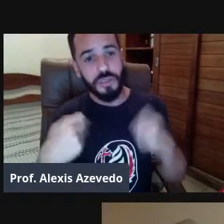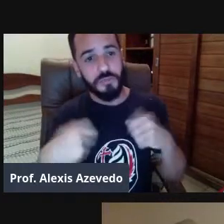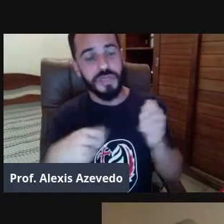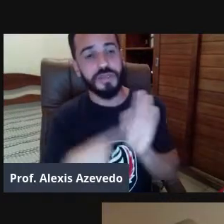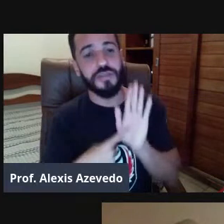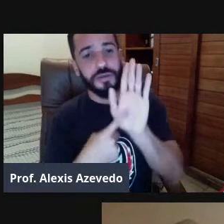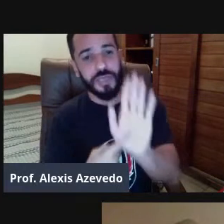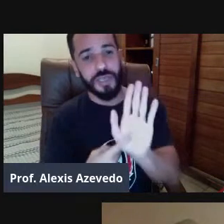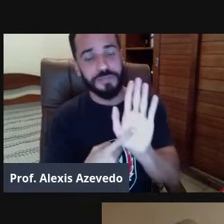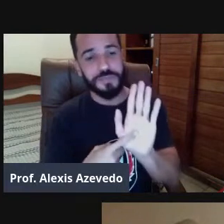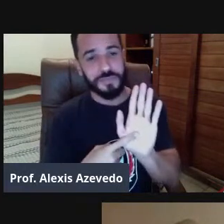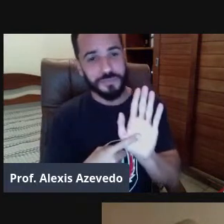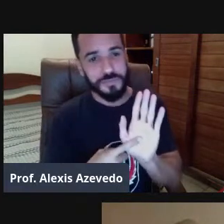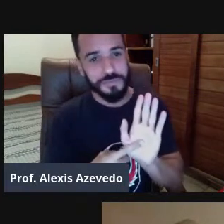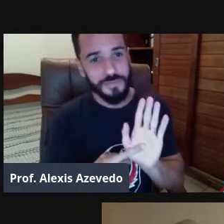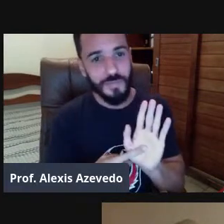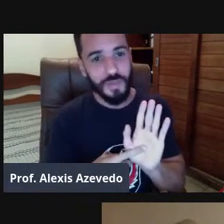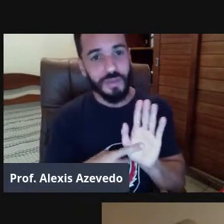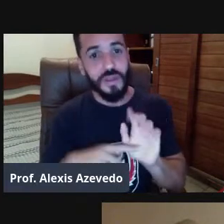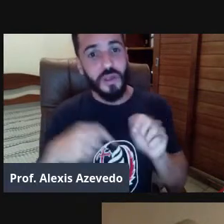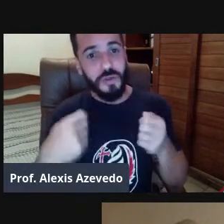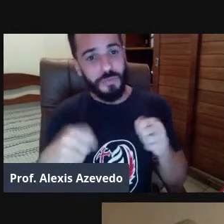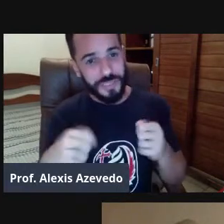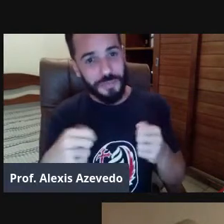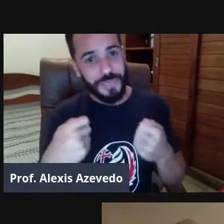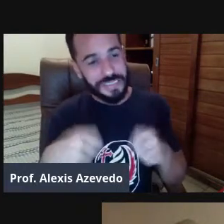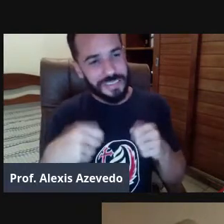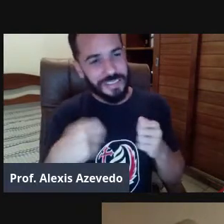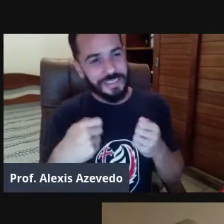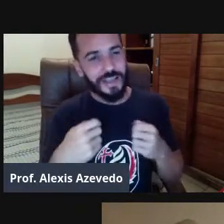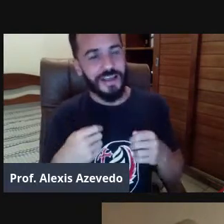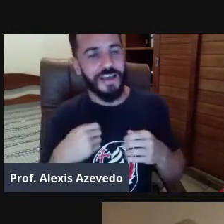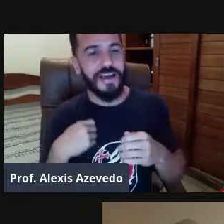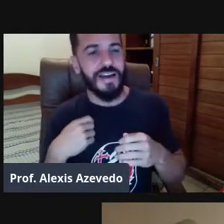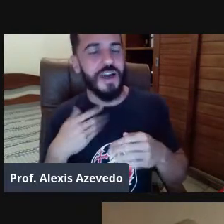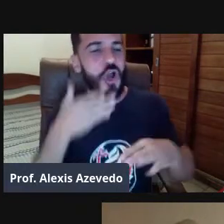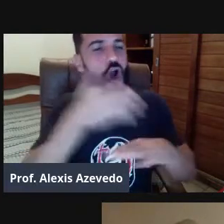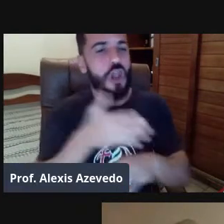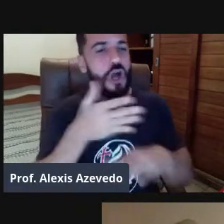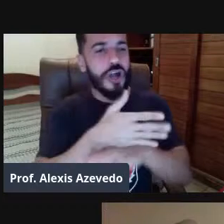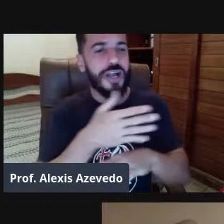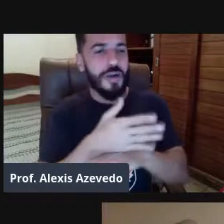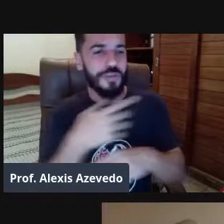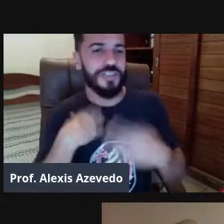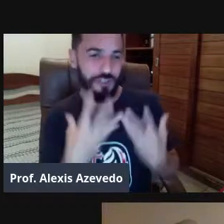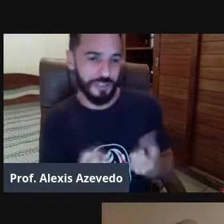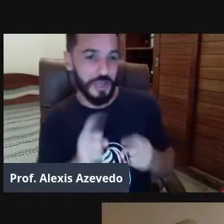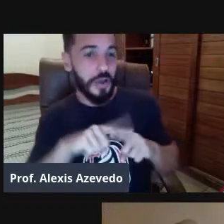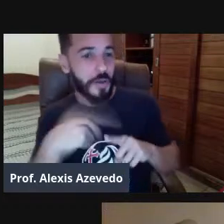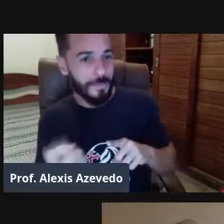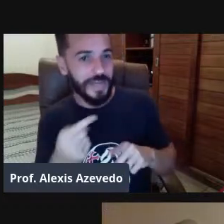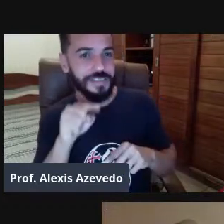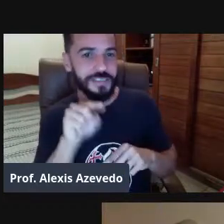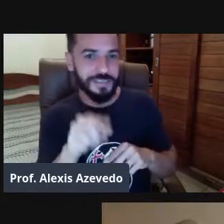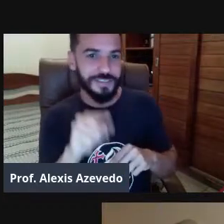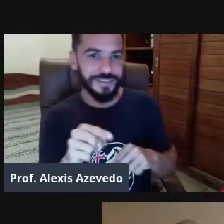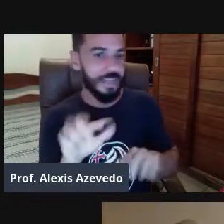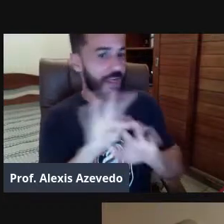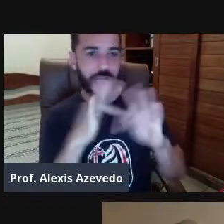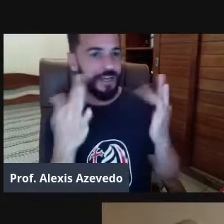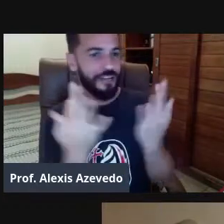também já é algo que nos saca muita energia, né? Mas é isso, é uma grande